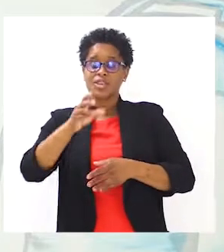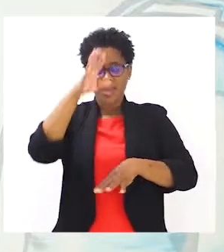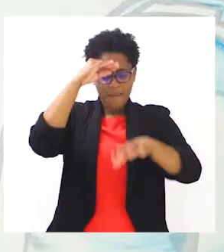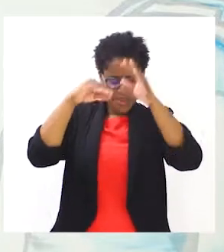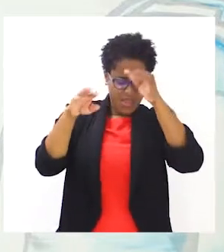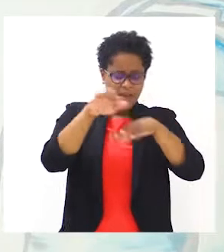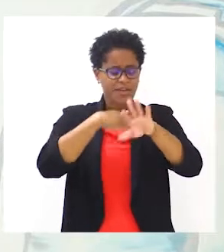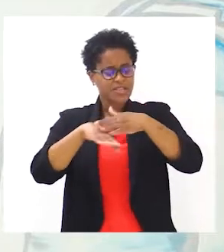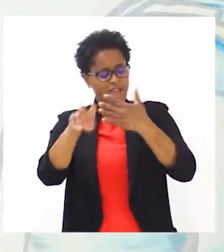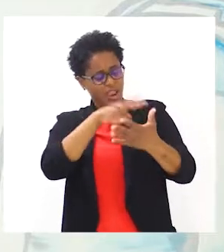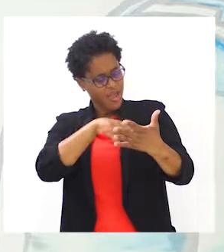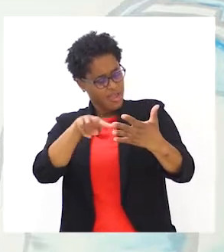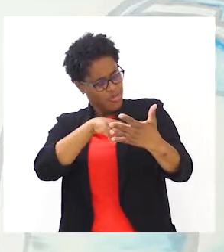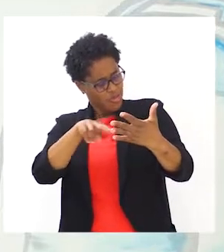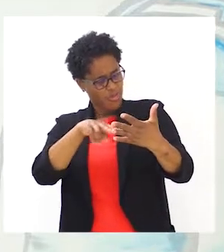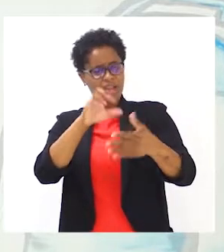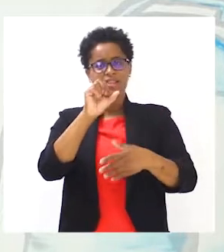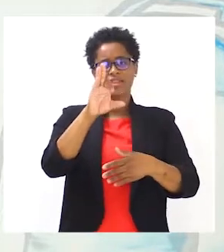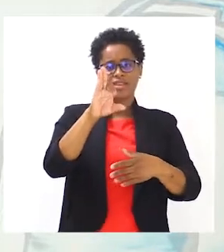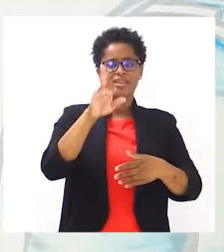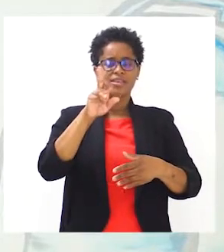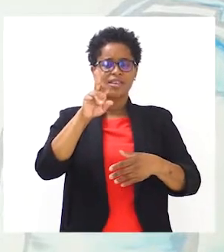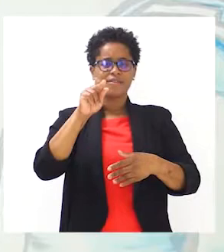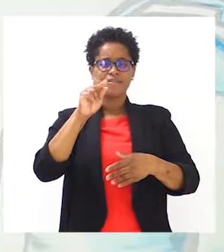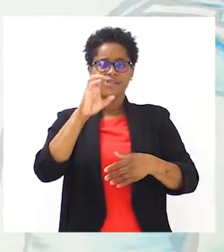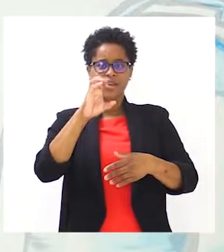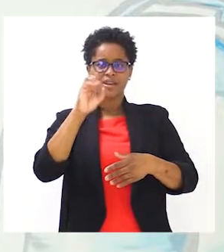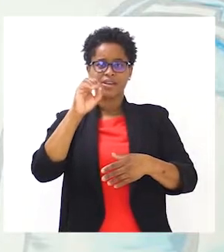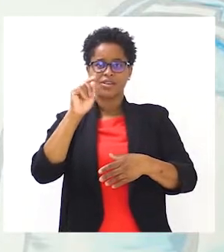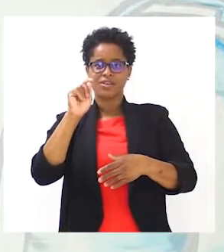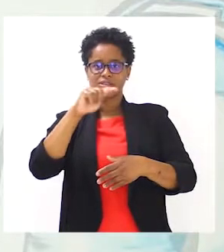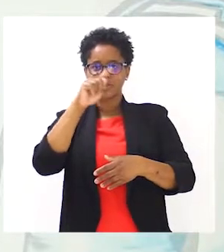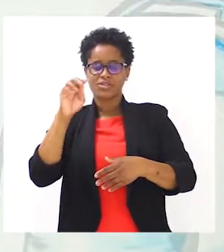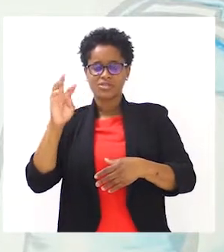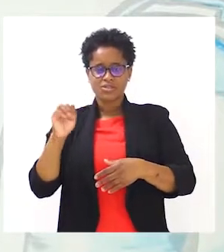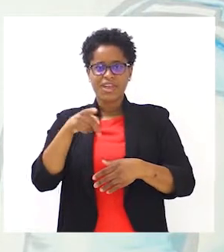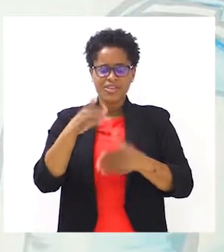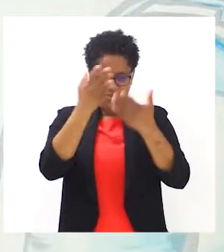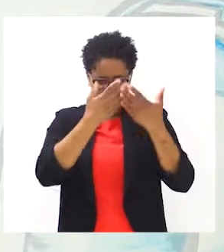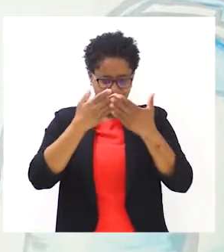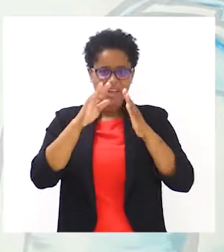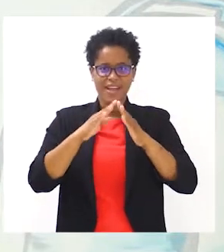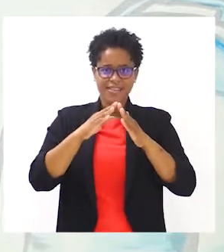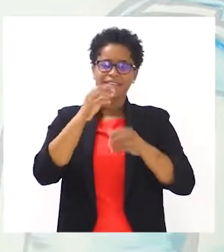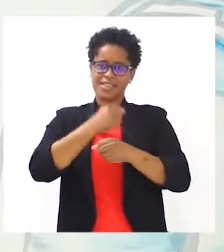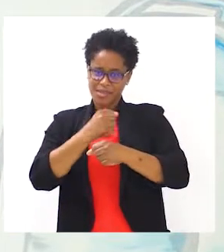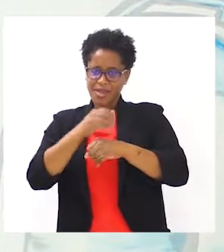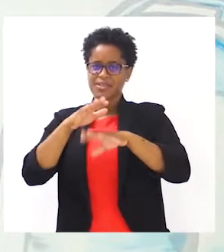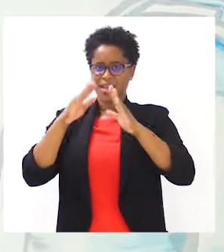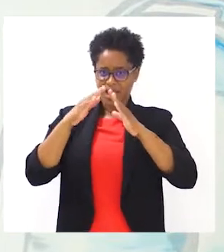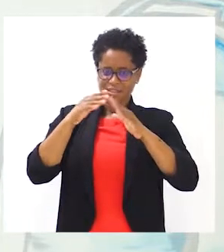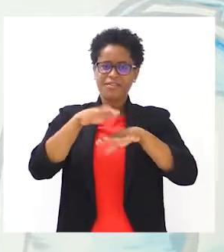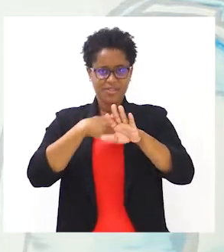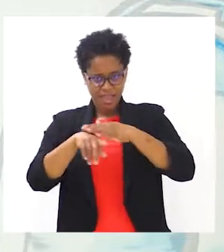de frações, não é? E aí? Estudaram em casa? Trabalho de casa